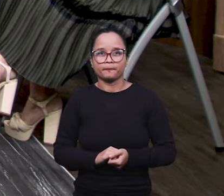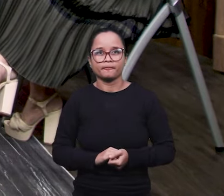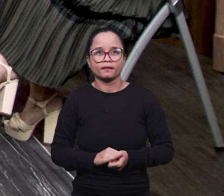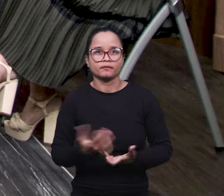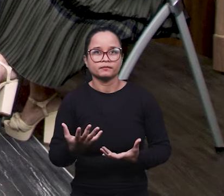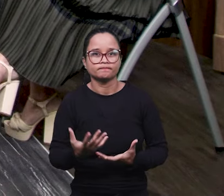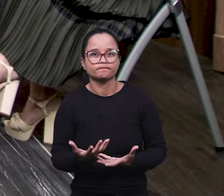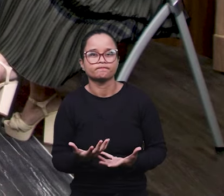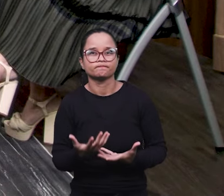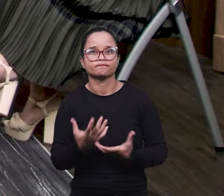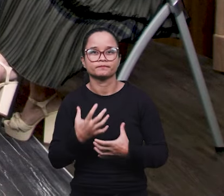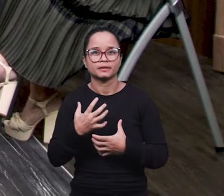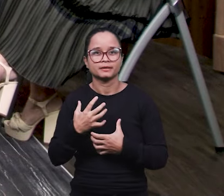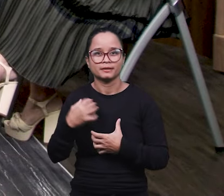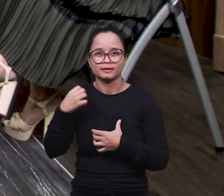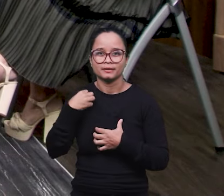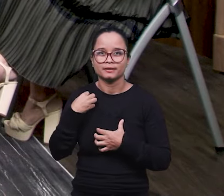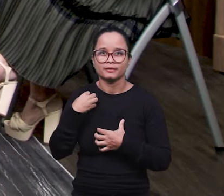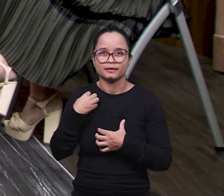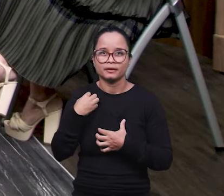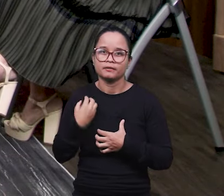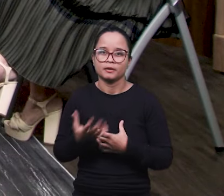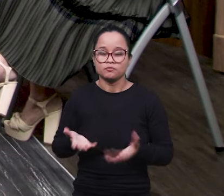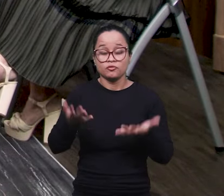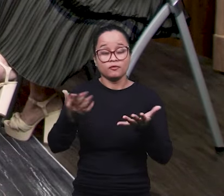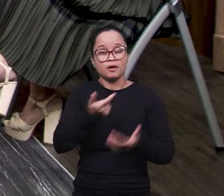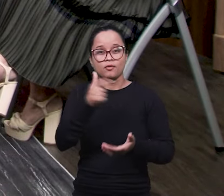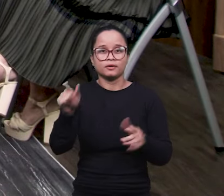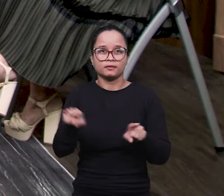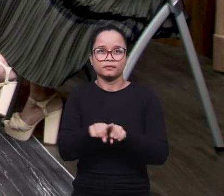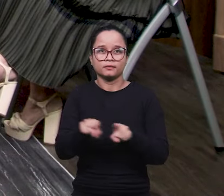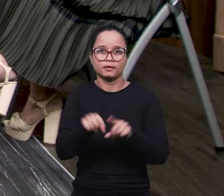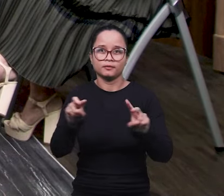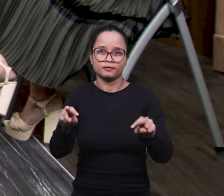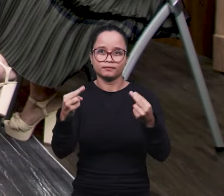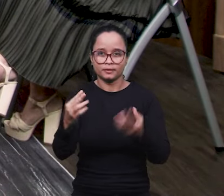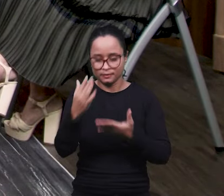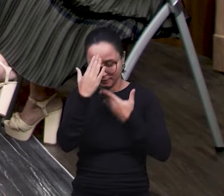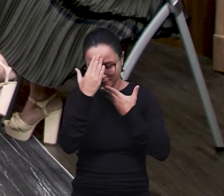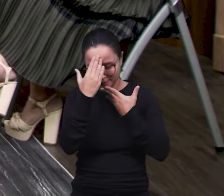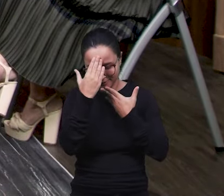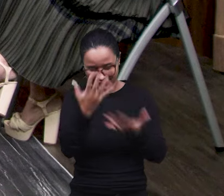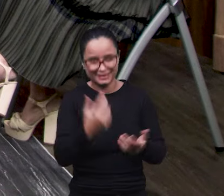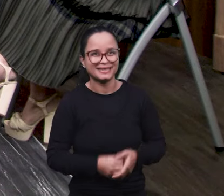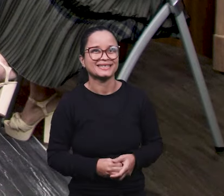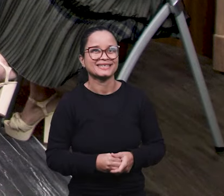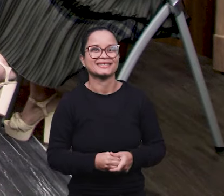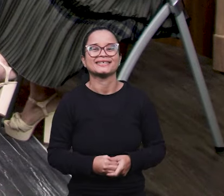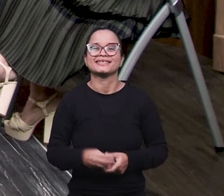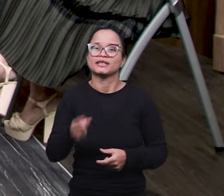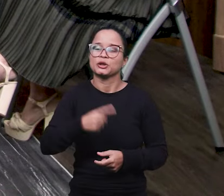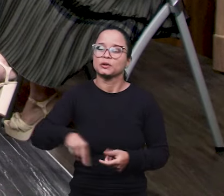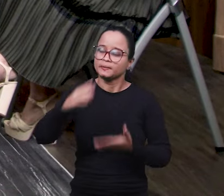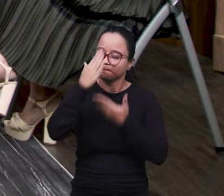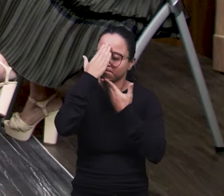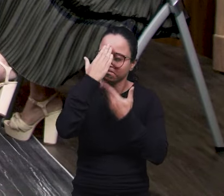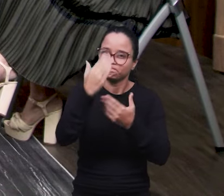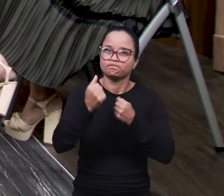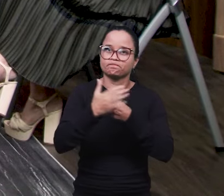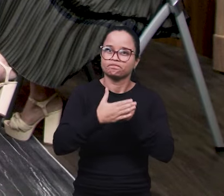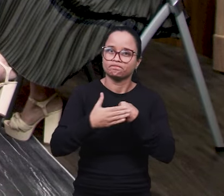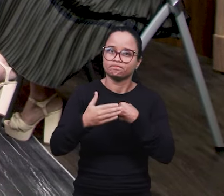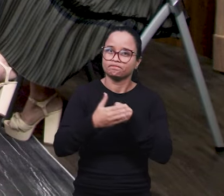tantas outras que vão nos assistir né Fernanda só agradecemos né Quésia nós agradecemos o carinho